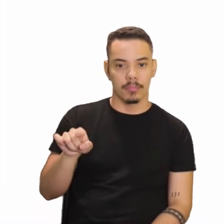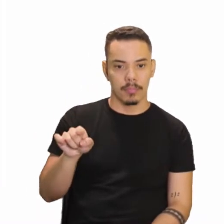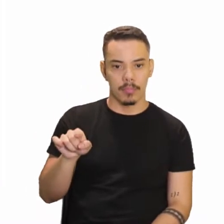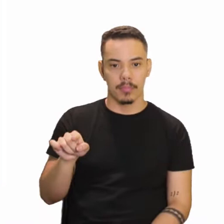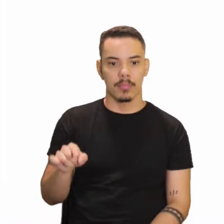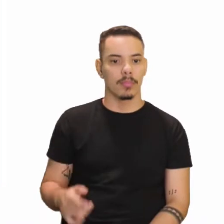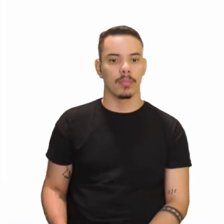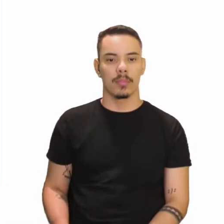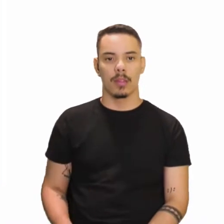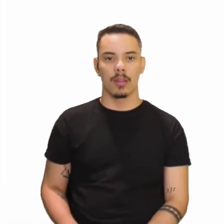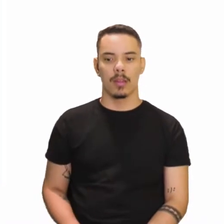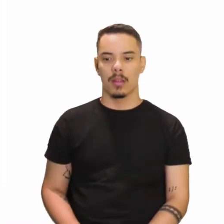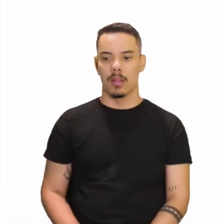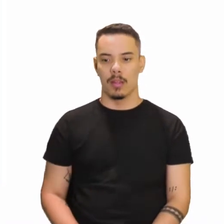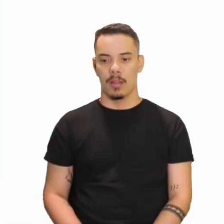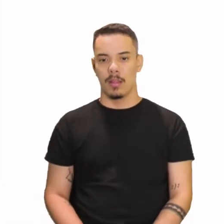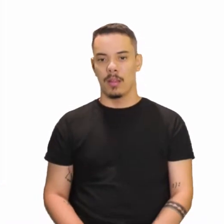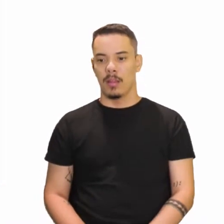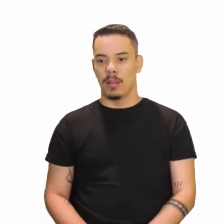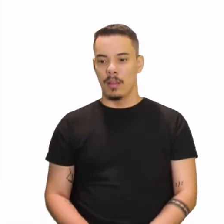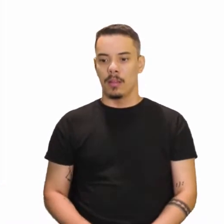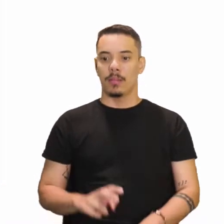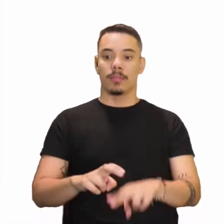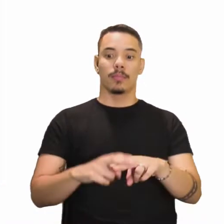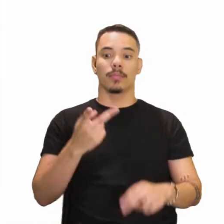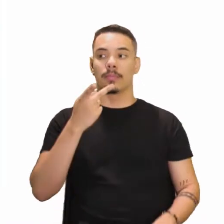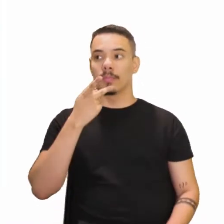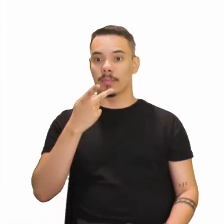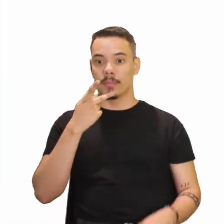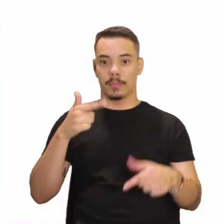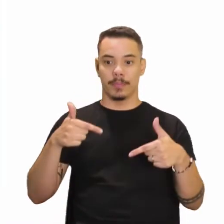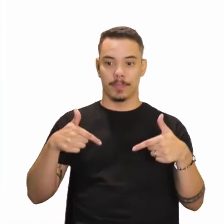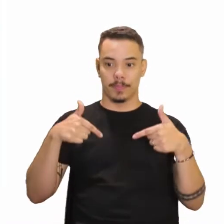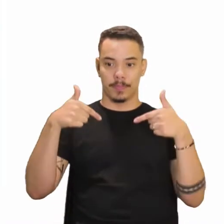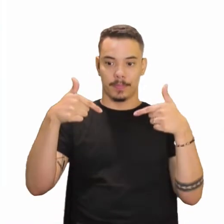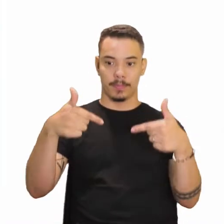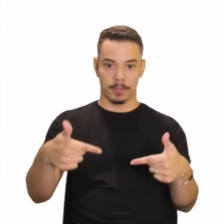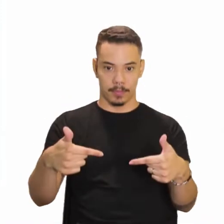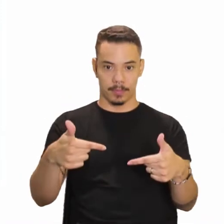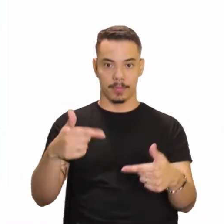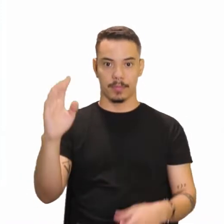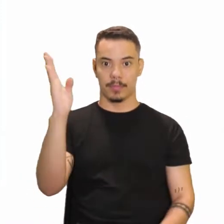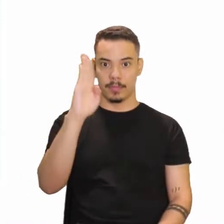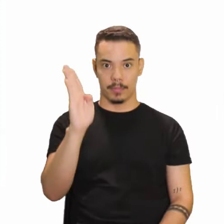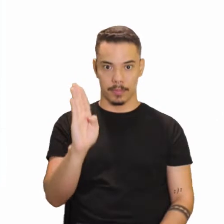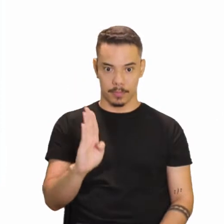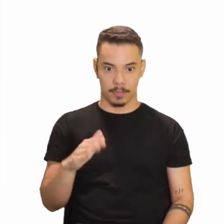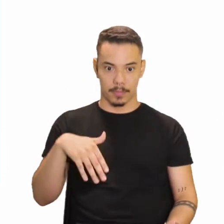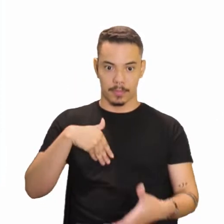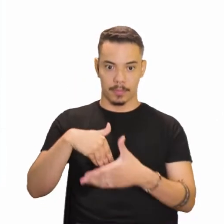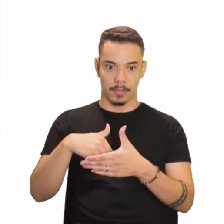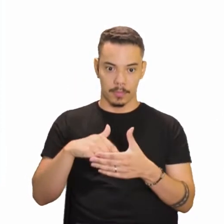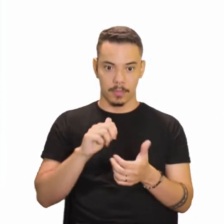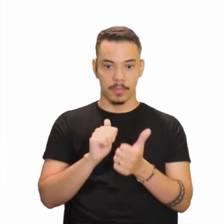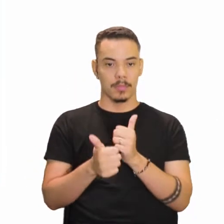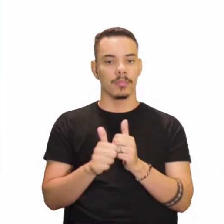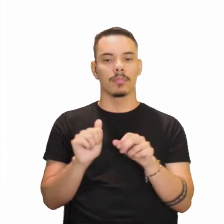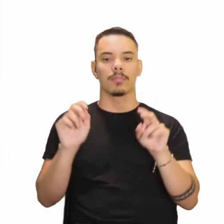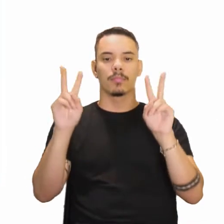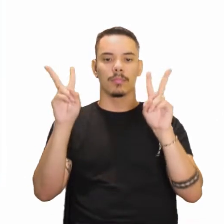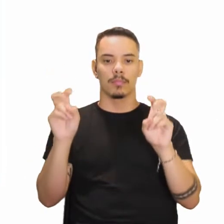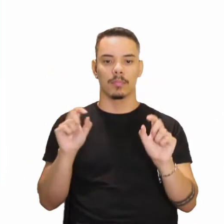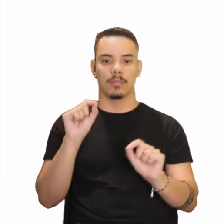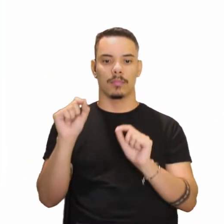Então como ele fala assim Avante seleção Com certeza essa chave está tratando